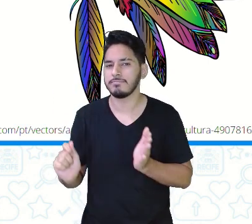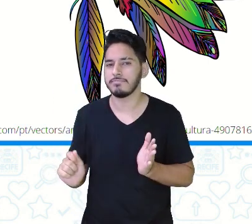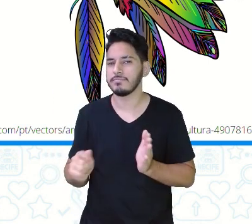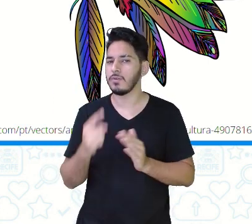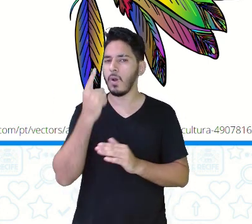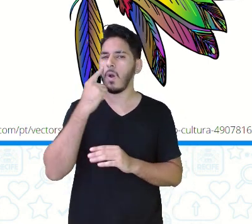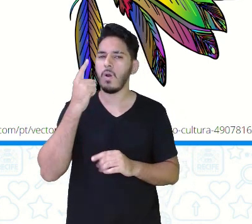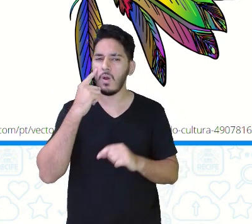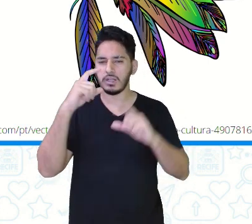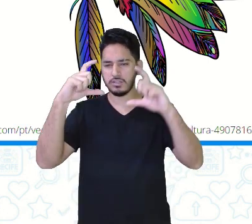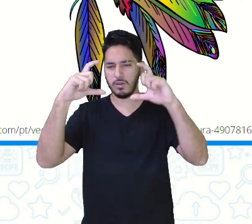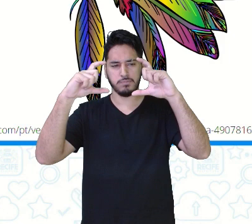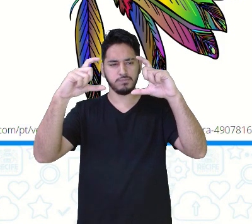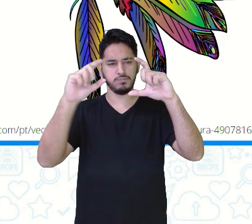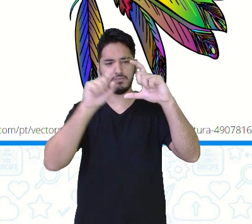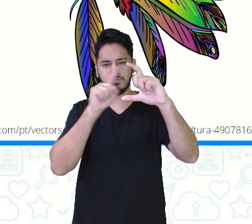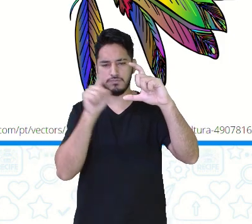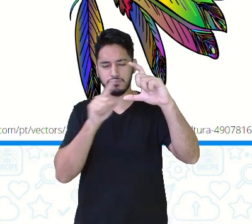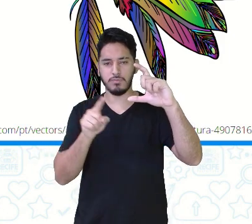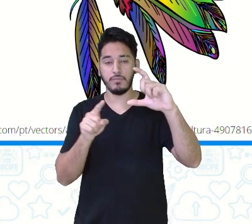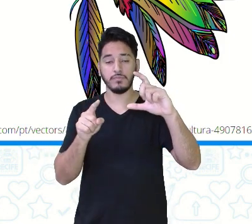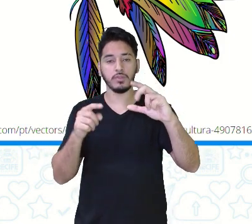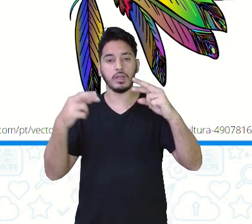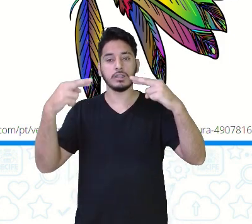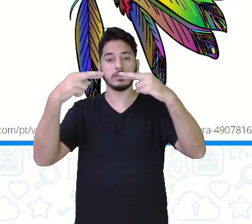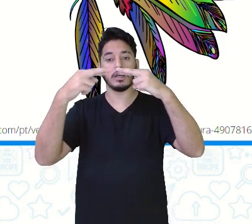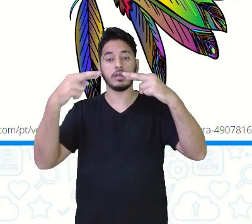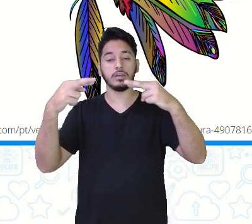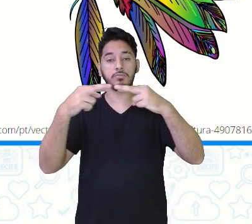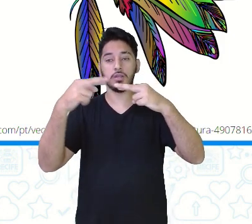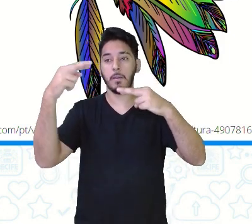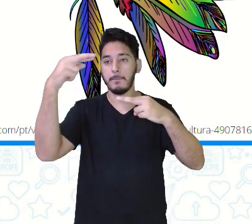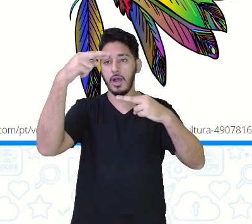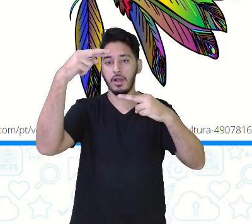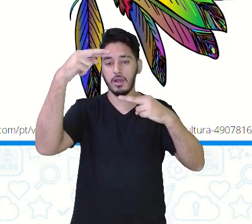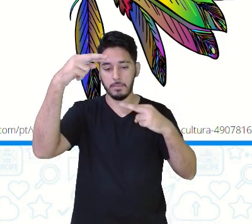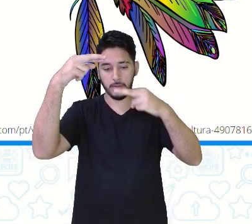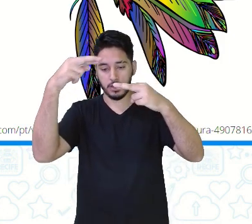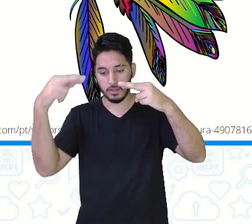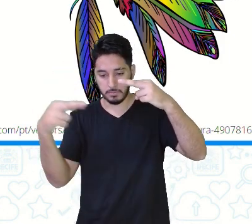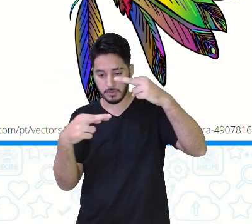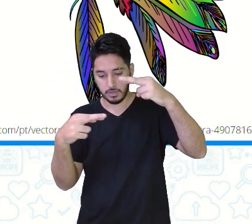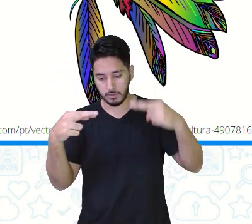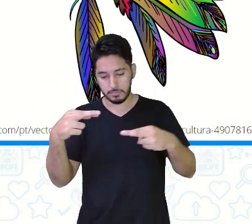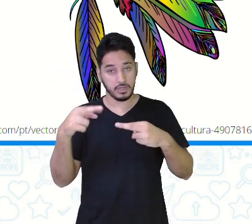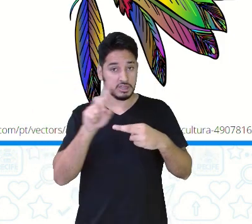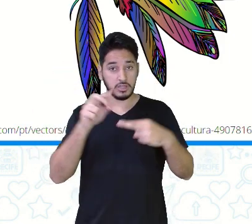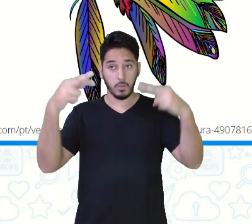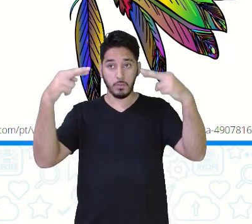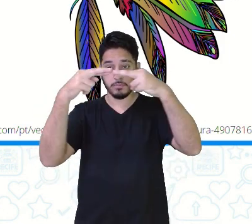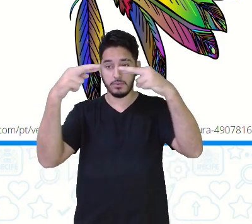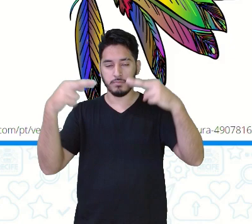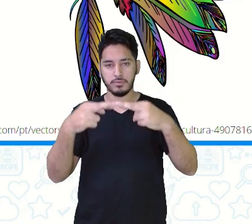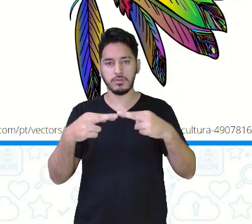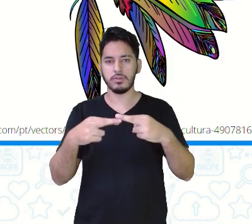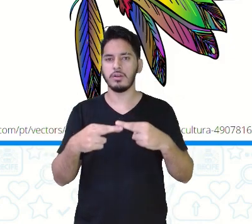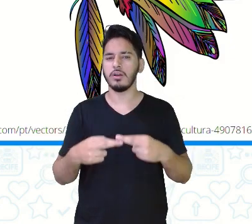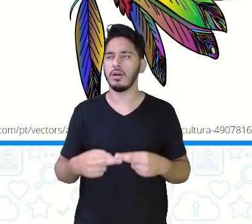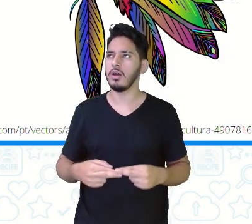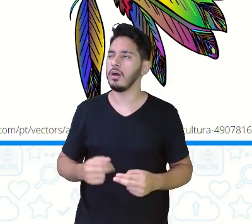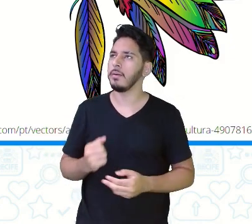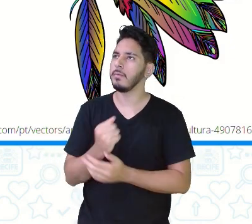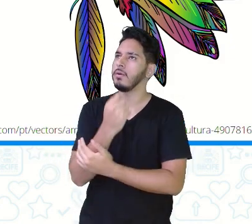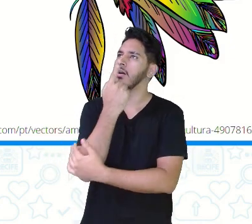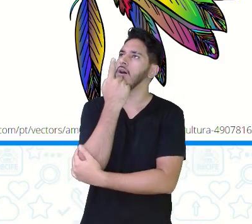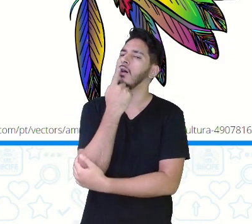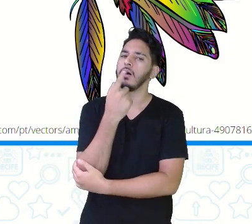nessa estrofe aí. Essas rimas estão intercaladas. Oxe, professora, eu não tinha nem reparado.